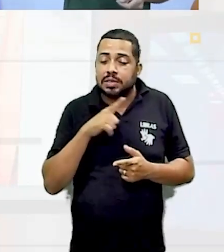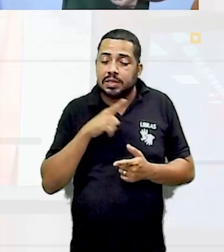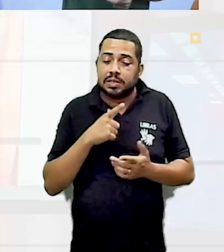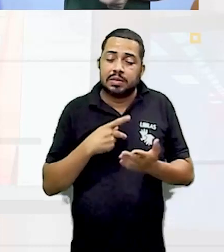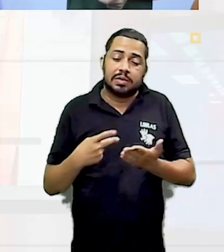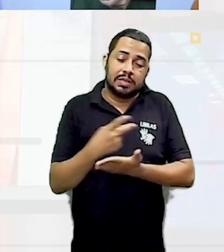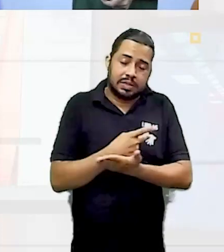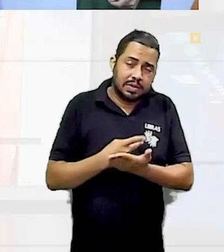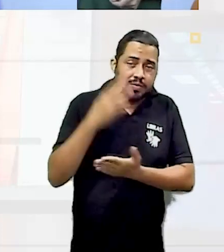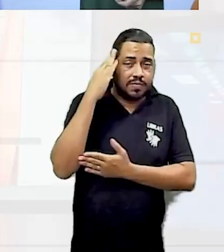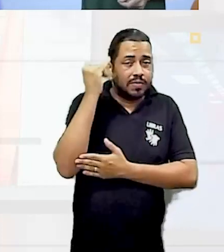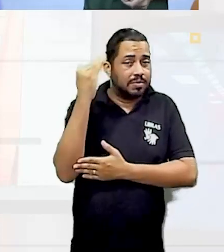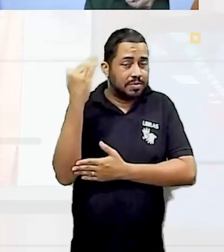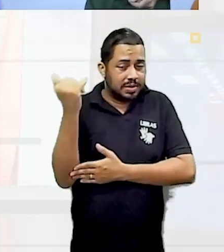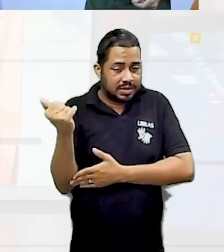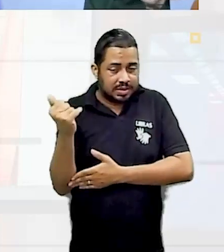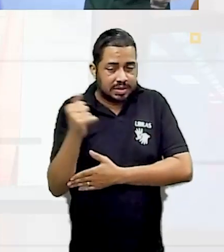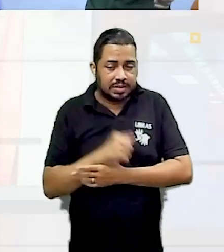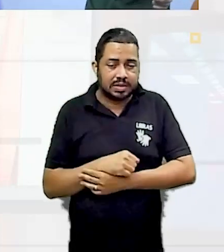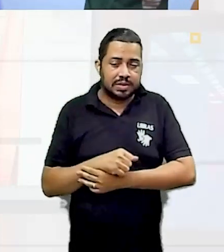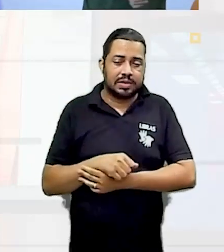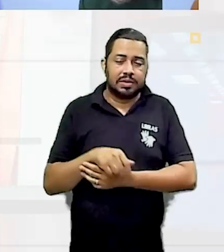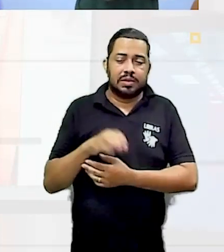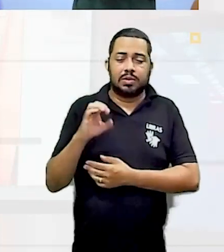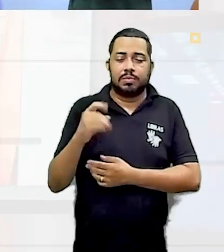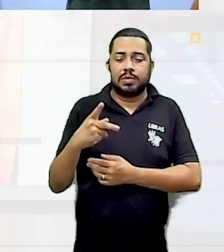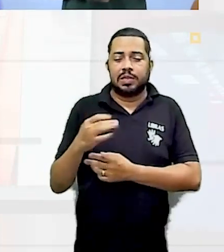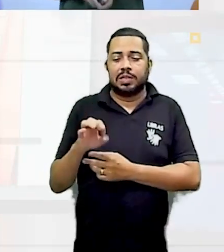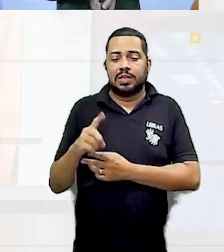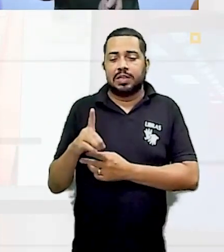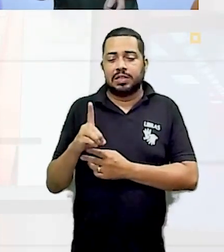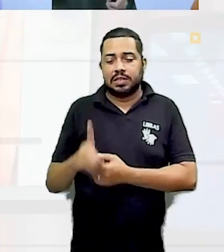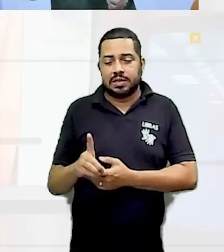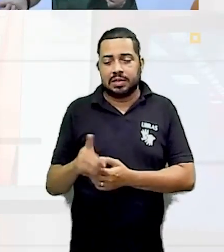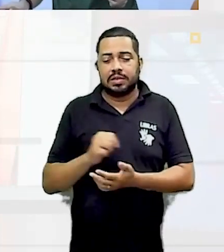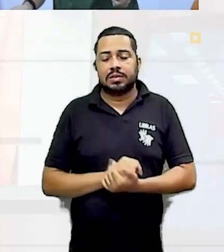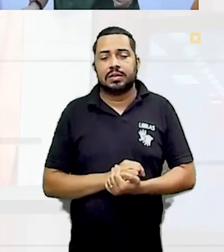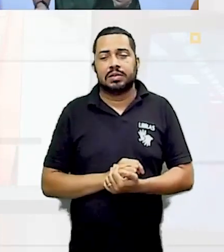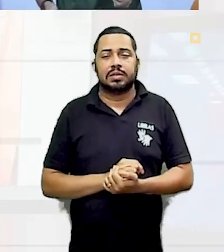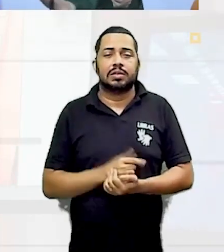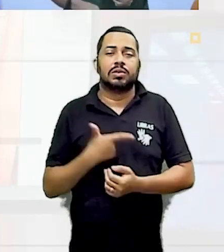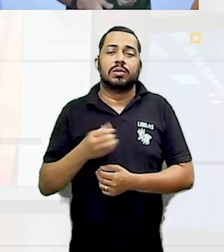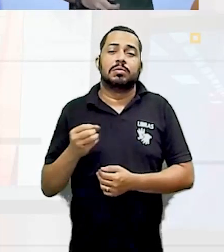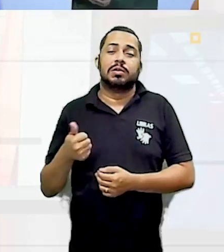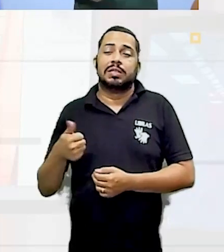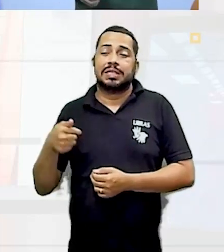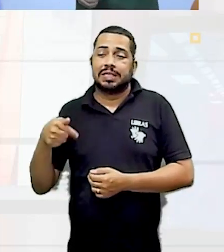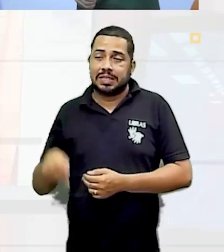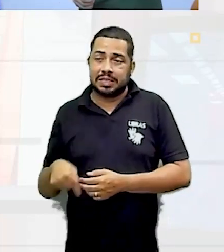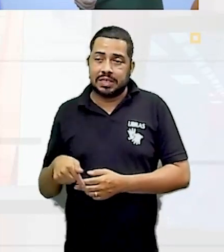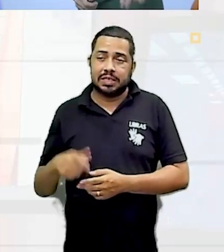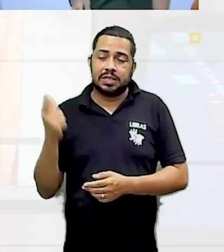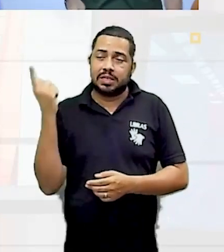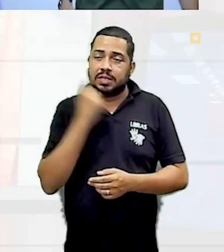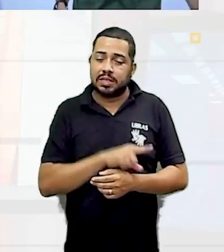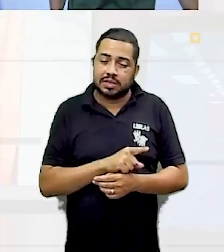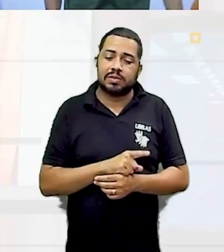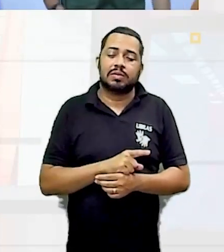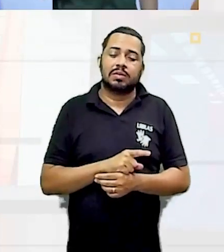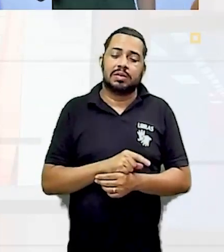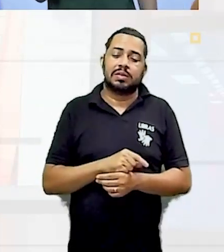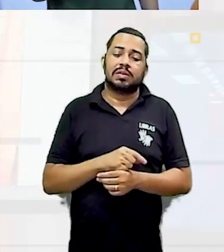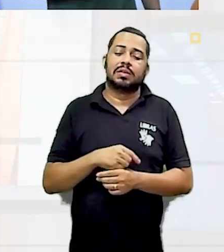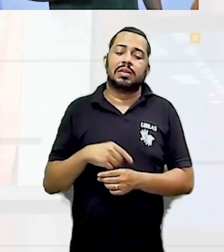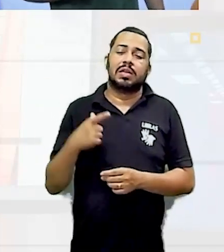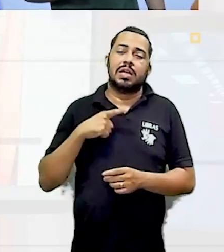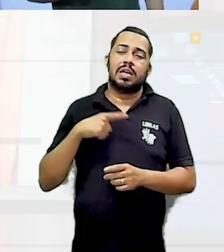bem famosinhos. Eu trouxe o Cuphead, da estúdio MDHR, lançado em 2017, que ganhou uma série recentemente na Netflix,